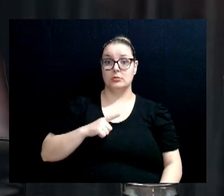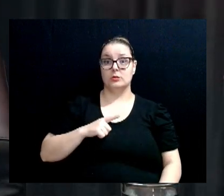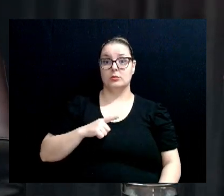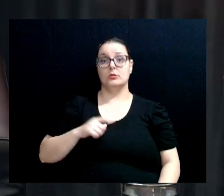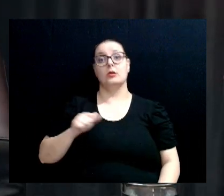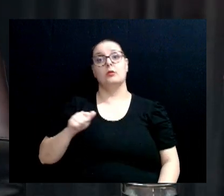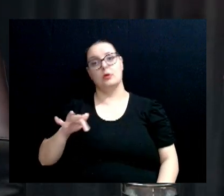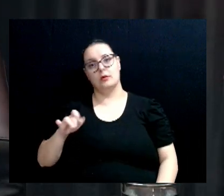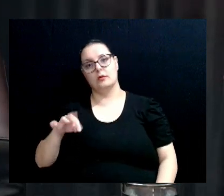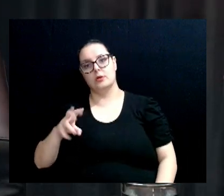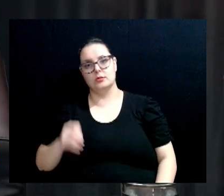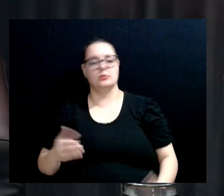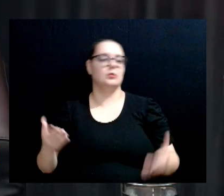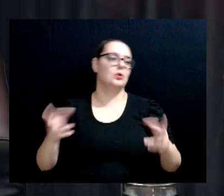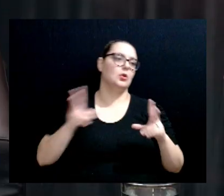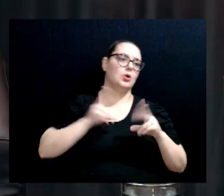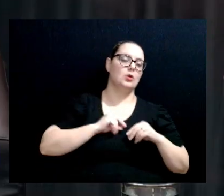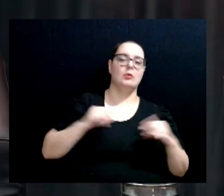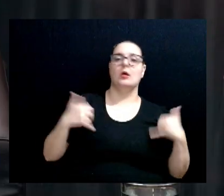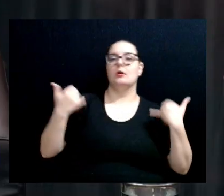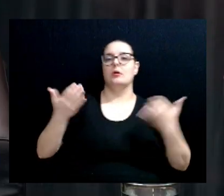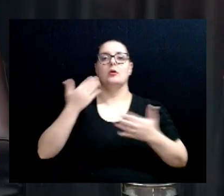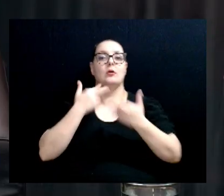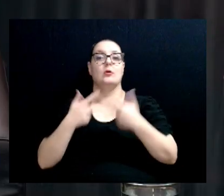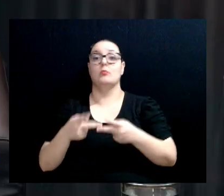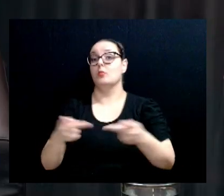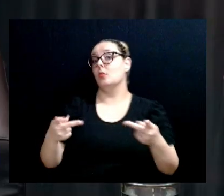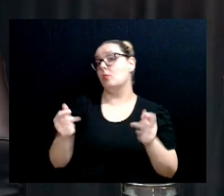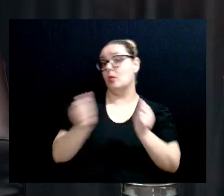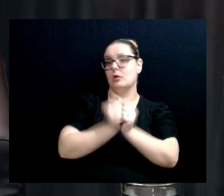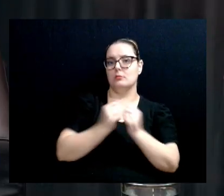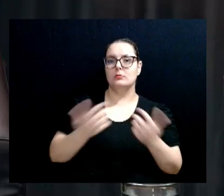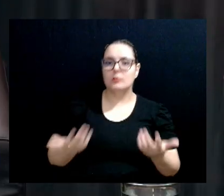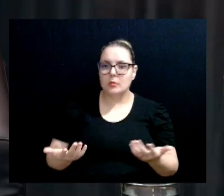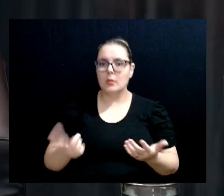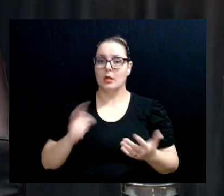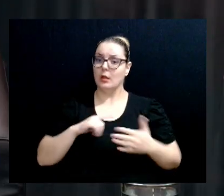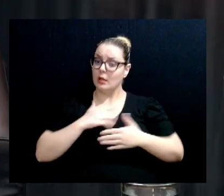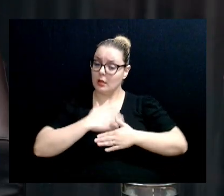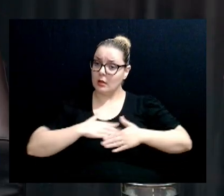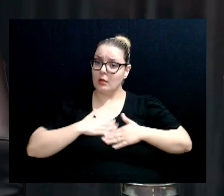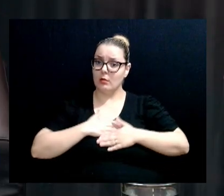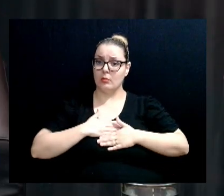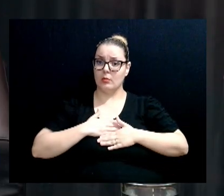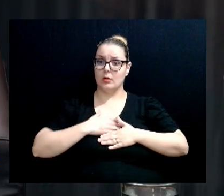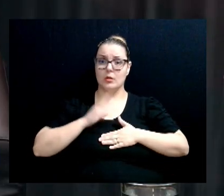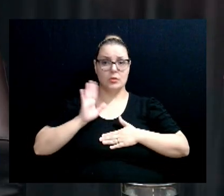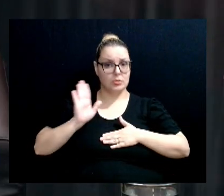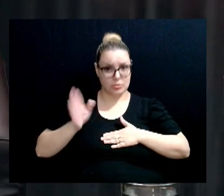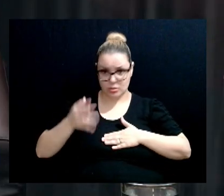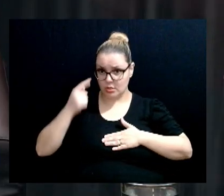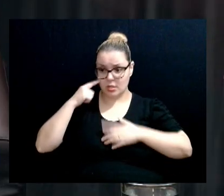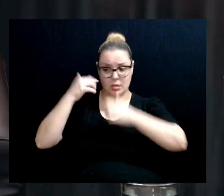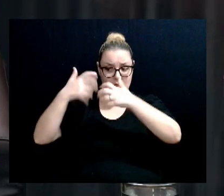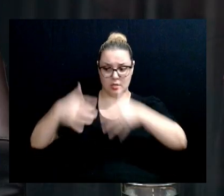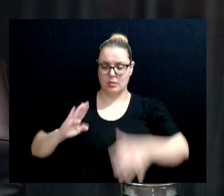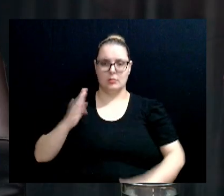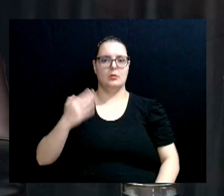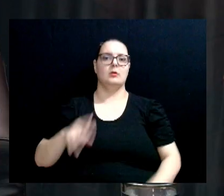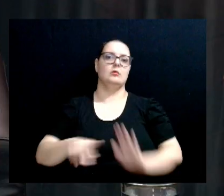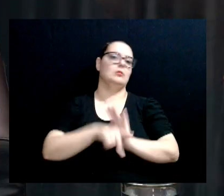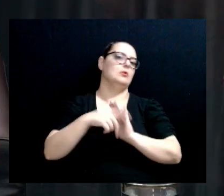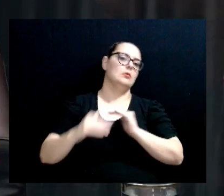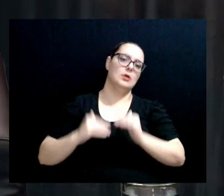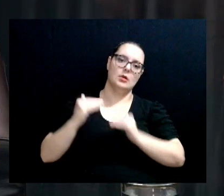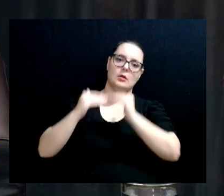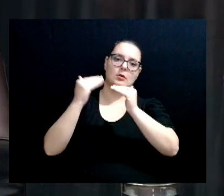hoje é aniversário, vamos lá comer uma pizza junto. Então, tem um prazer que já é neurobiológico e faz parte do desenvolvimento psíquico